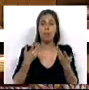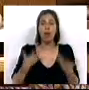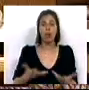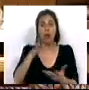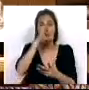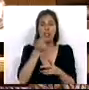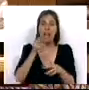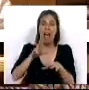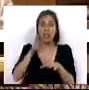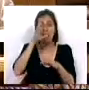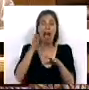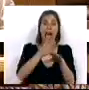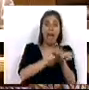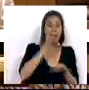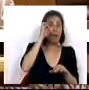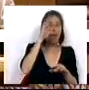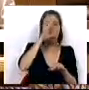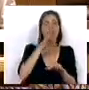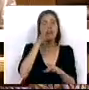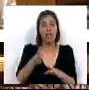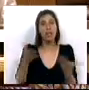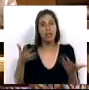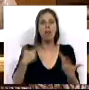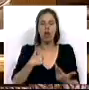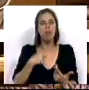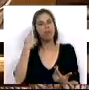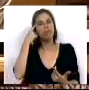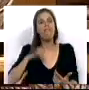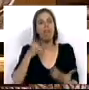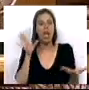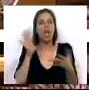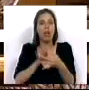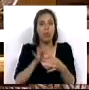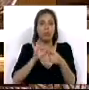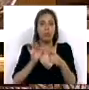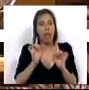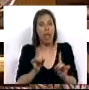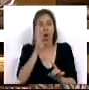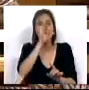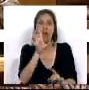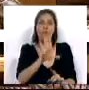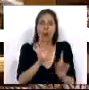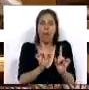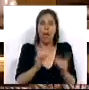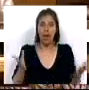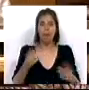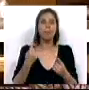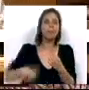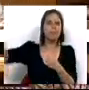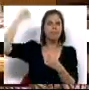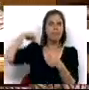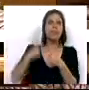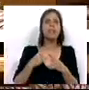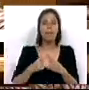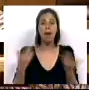atual Ministro da Economia que parece, aos verdes, muito adequado para caracterizar este Governo. E na semana